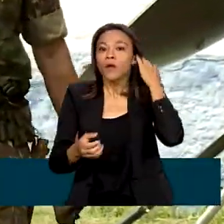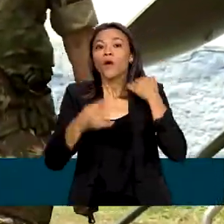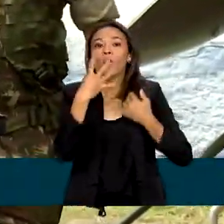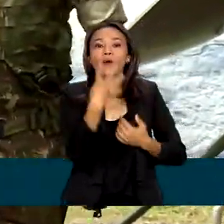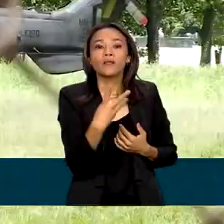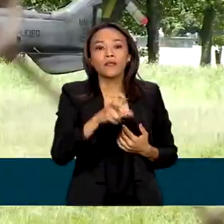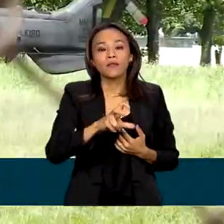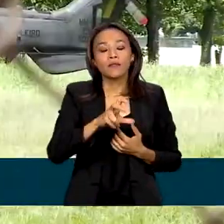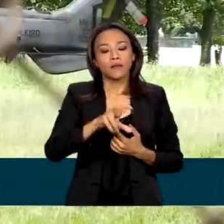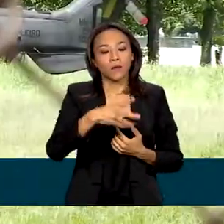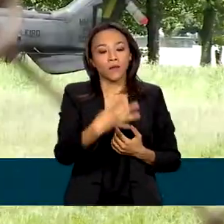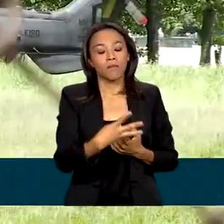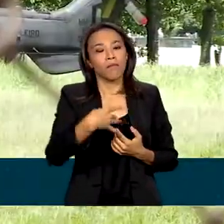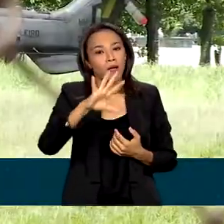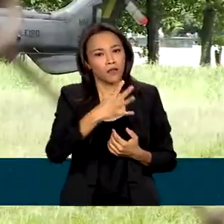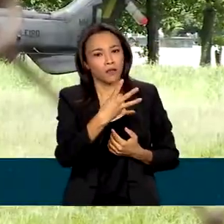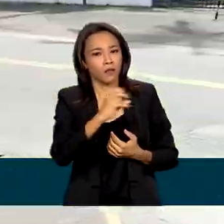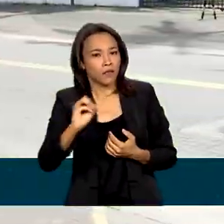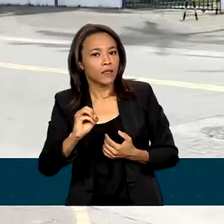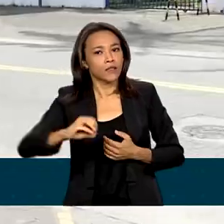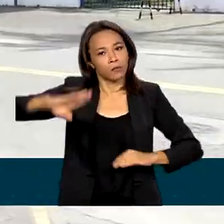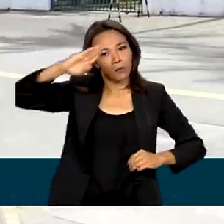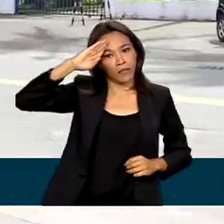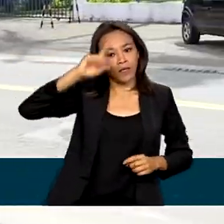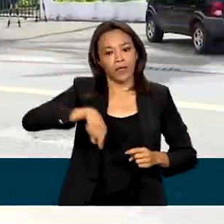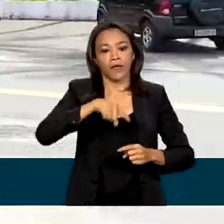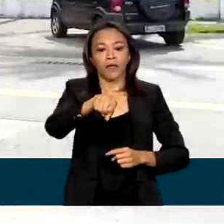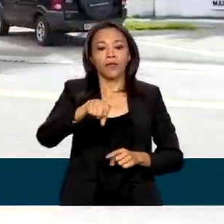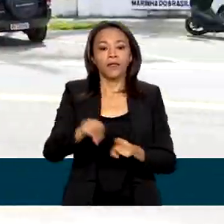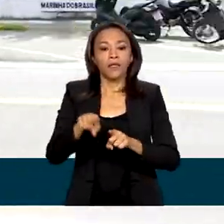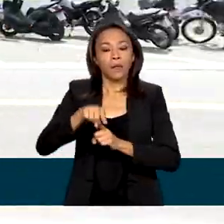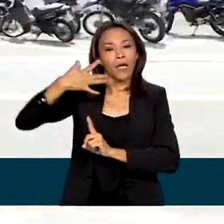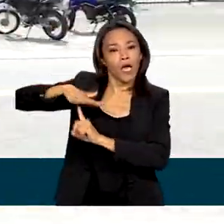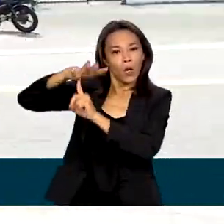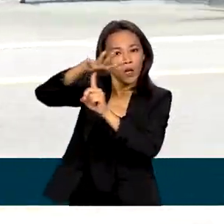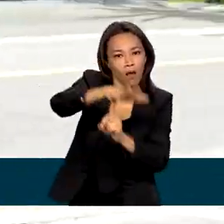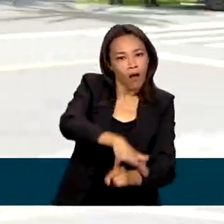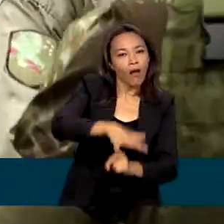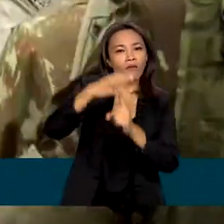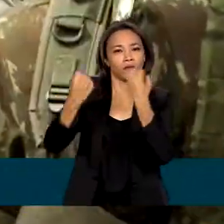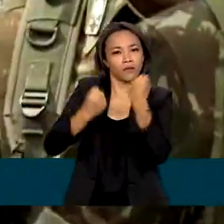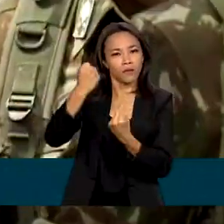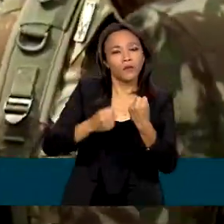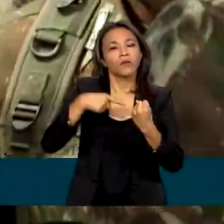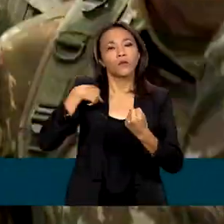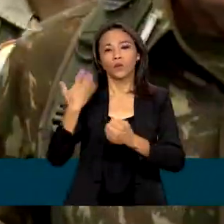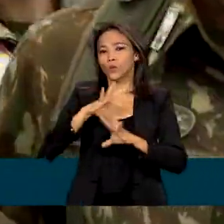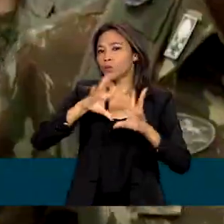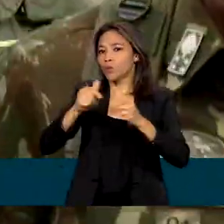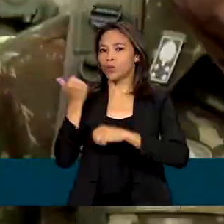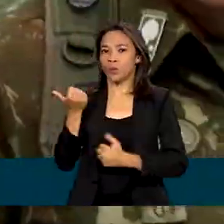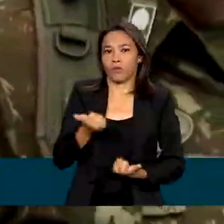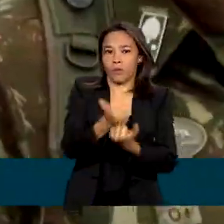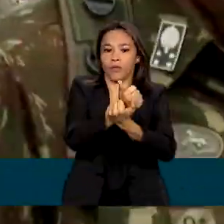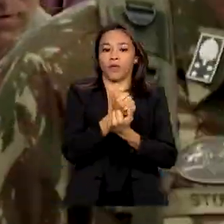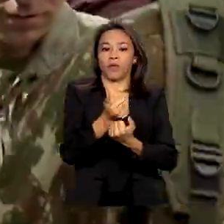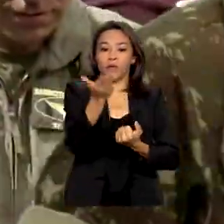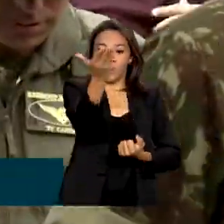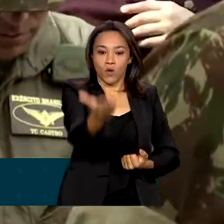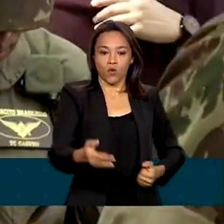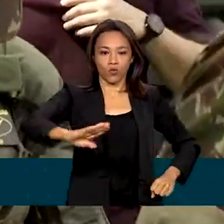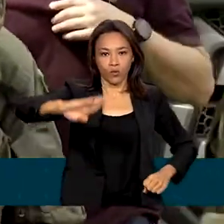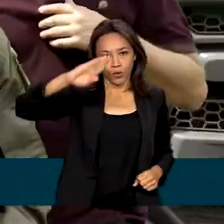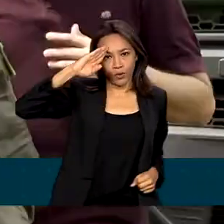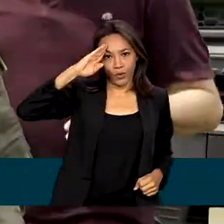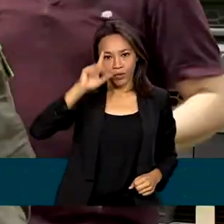455 militares e 6 aeronaves integram o efetivo do Exército em São Sebastião. O general Tomás Ribeiro Paiva, comandante